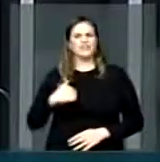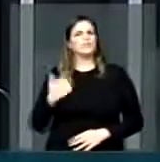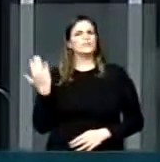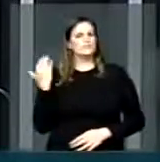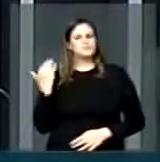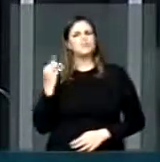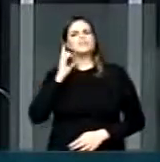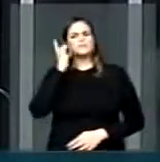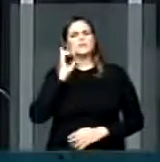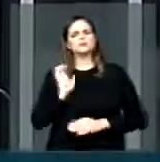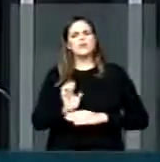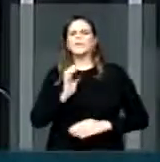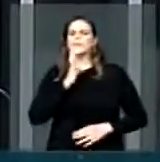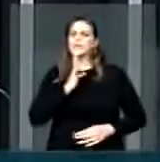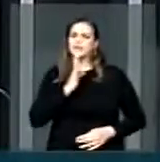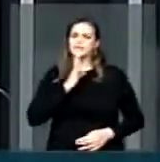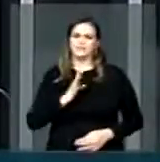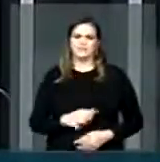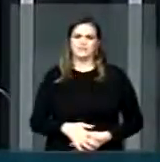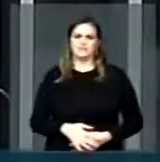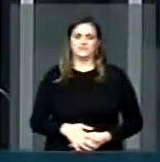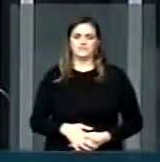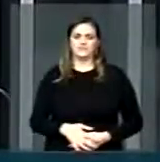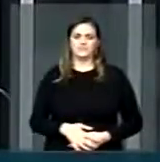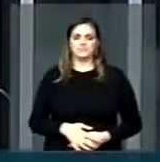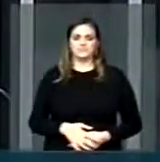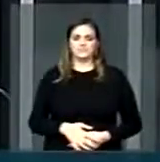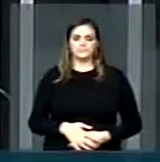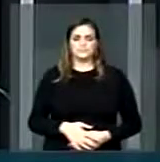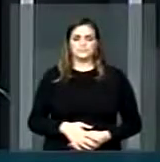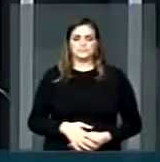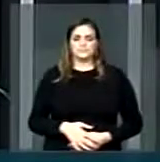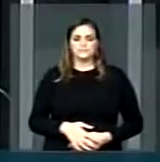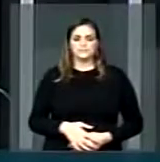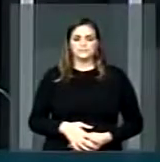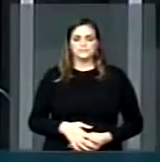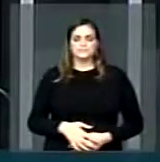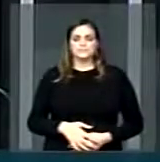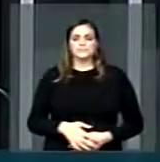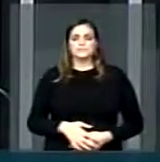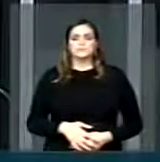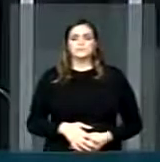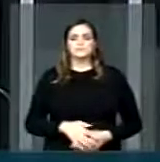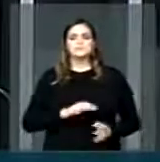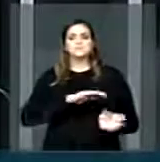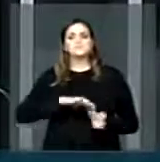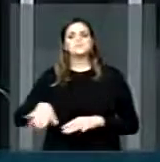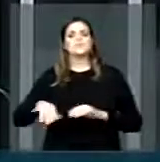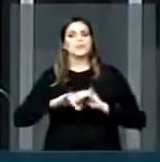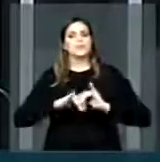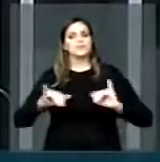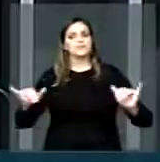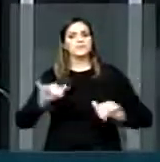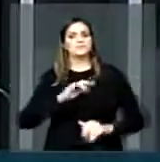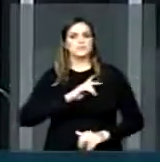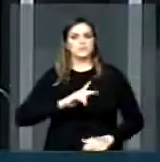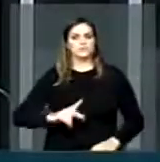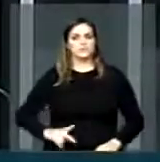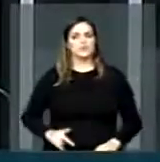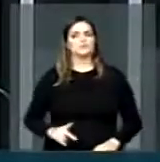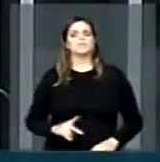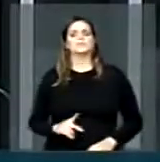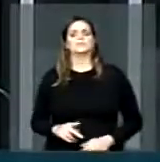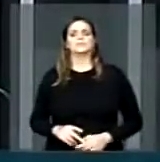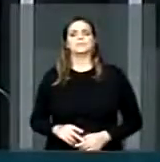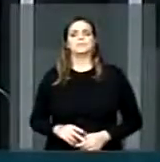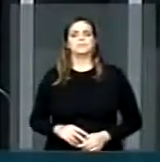possam emancipar esses distritos. Dizer também, senhor presidente, que tem todo o nosso apoio. E